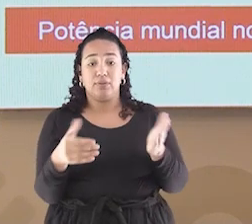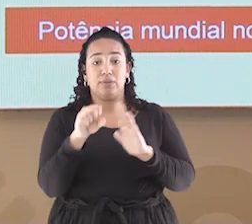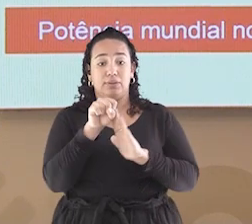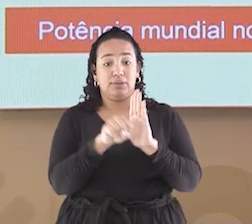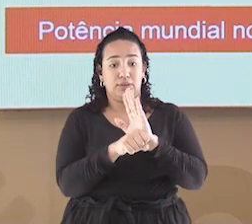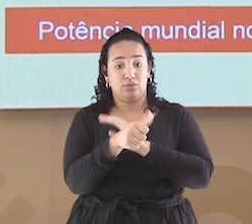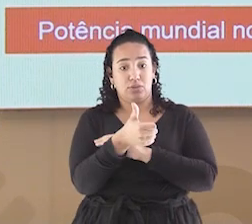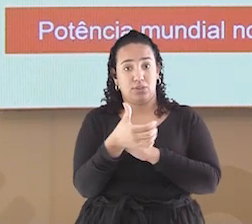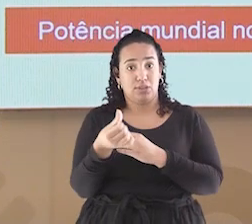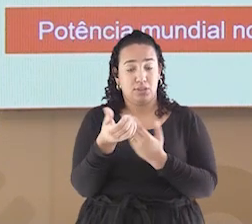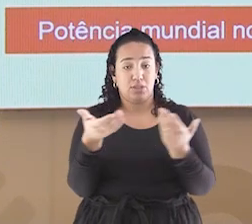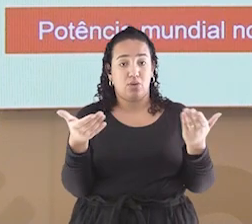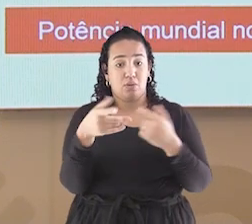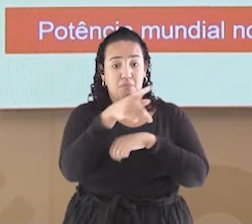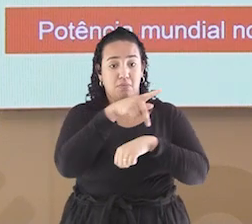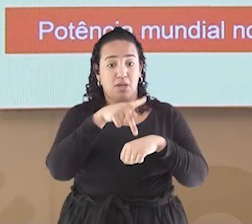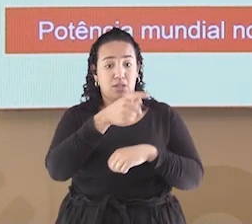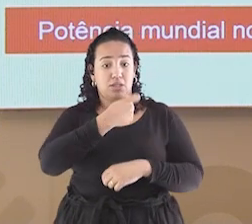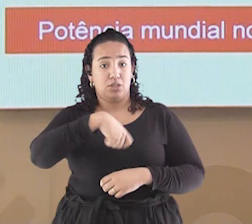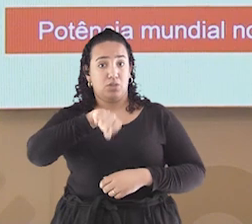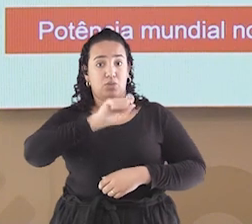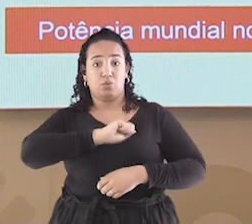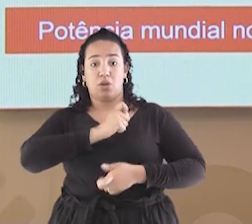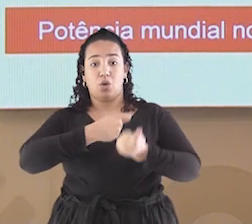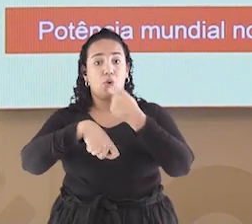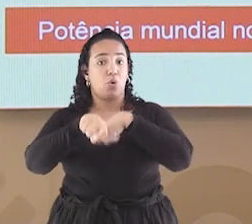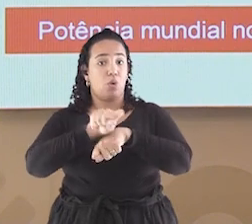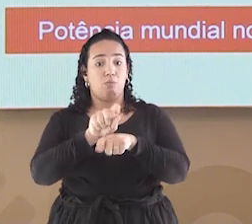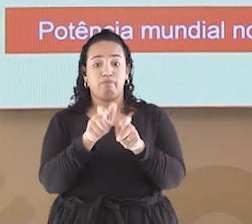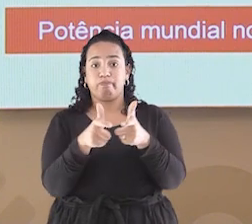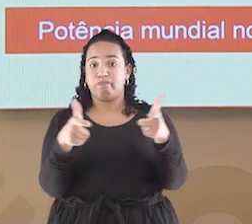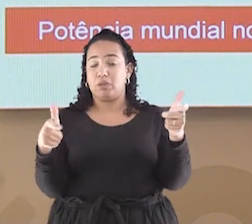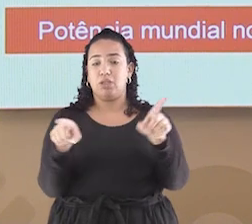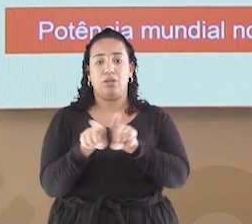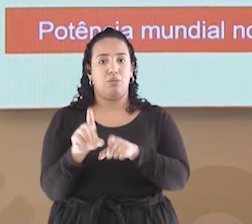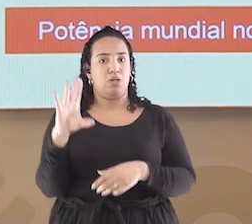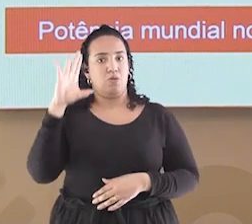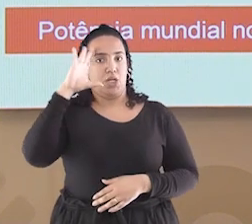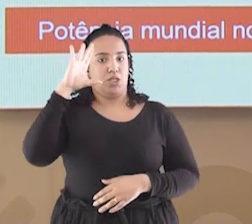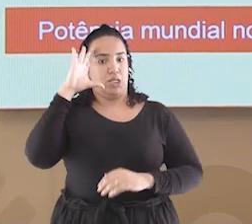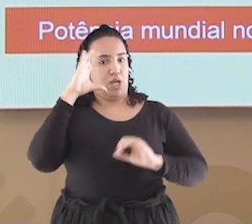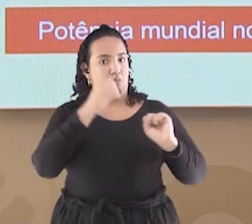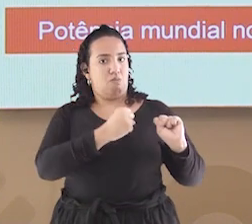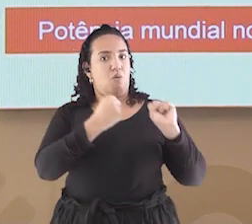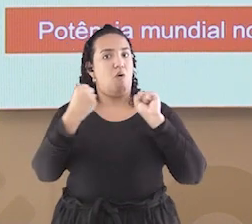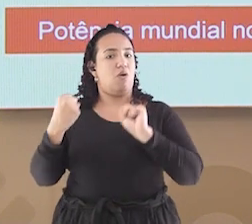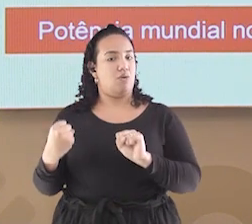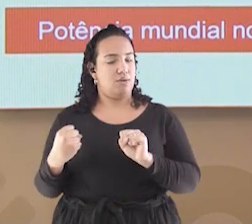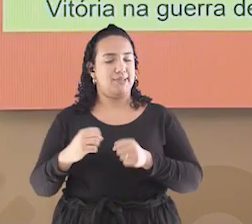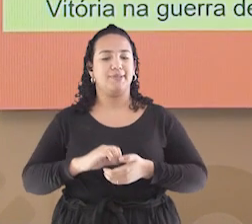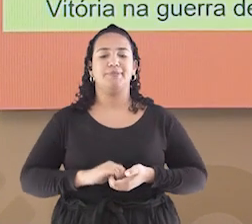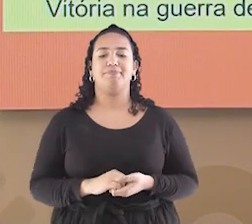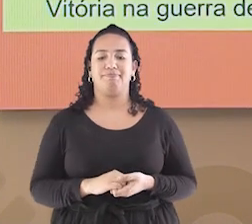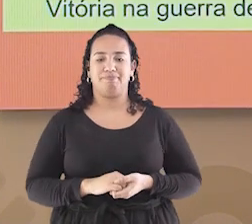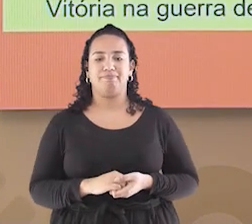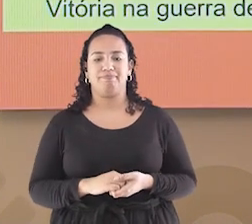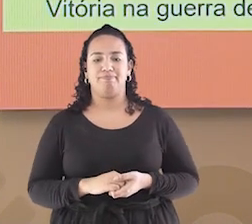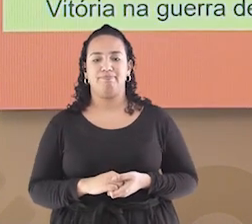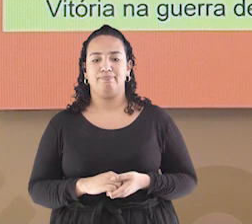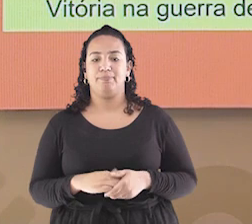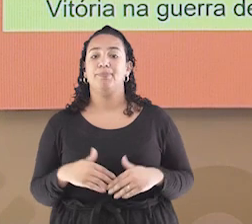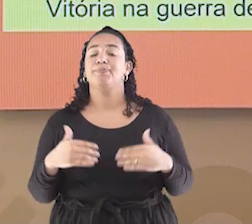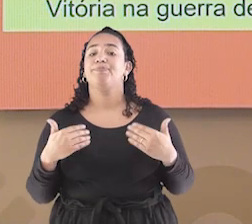se tornou a maior economia do mundo e também detinha o exército mais temido. O processo de